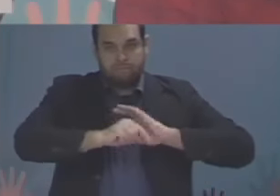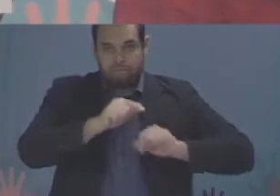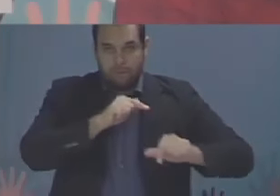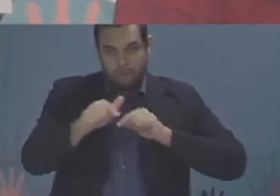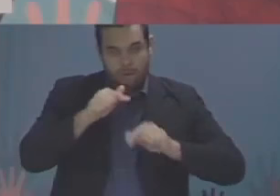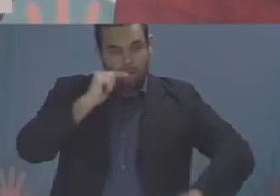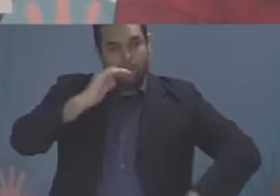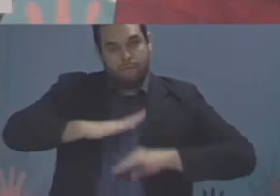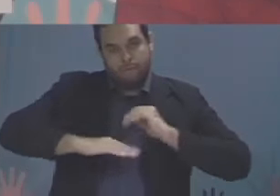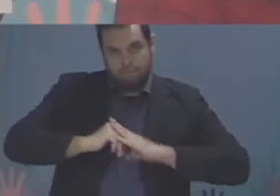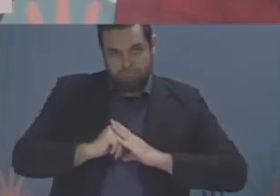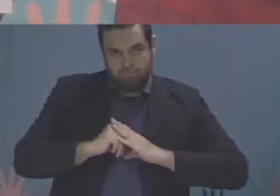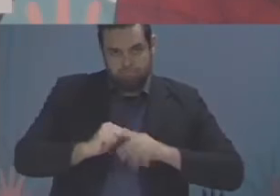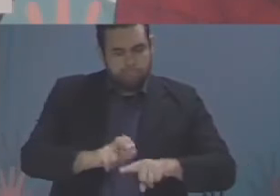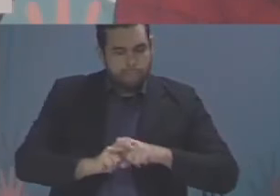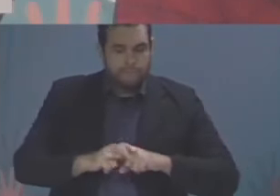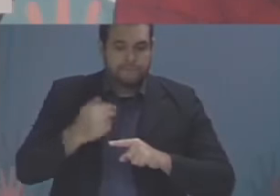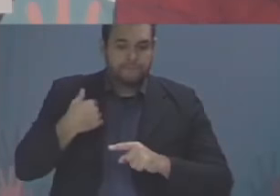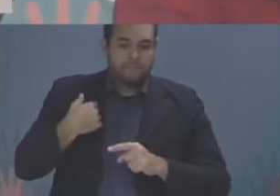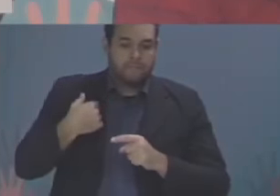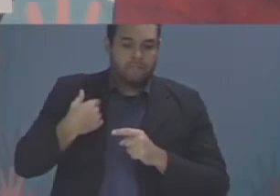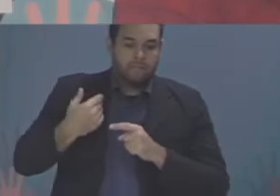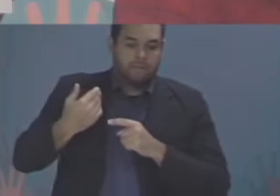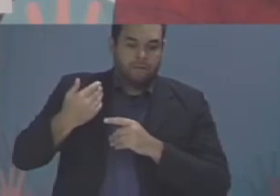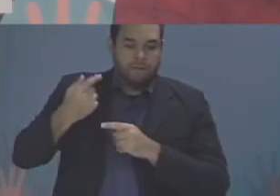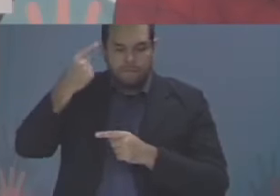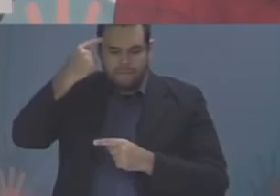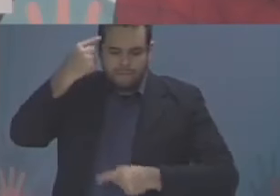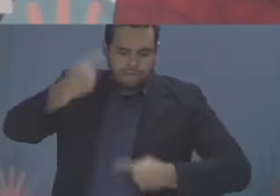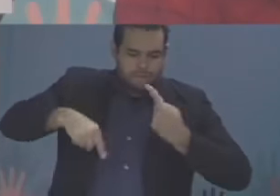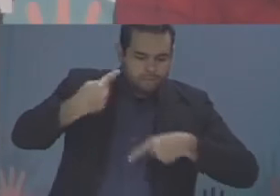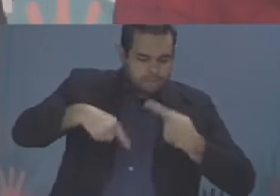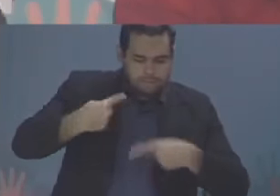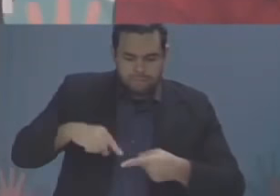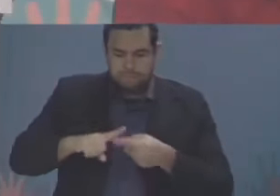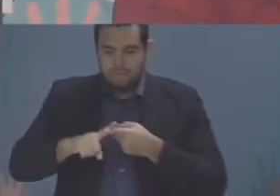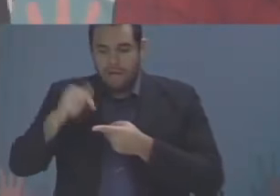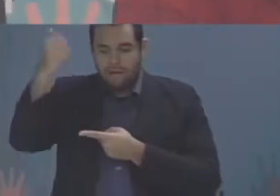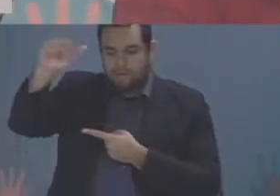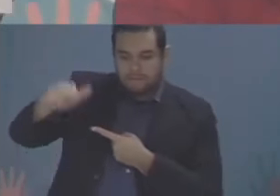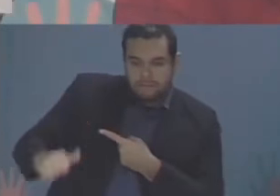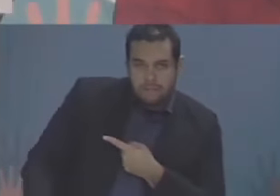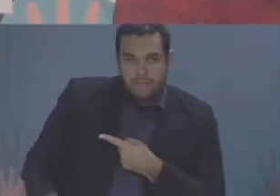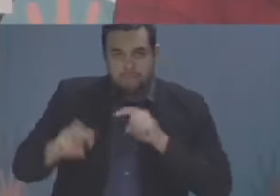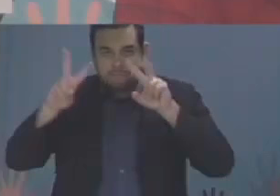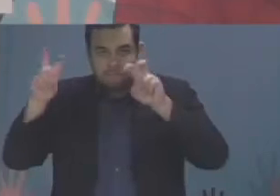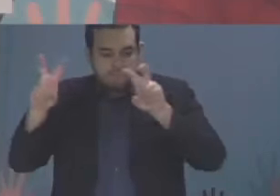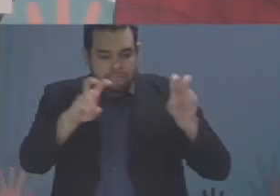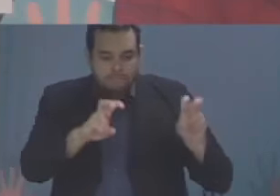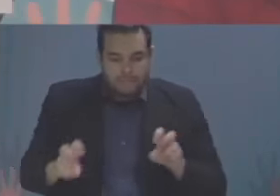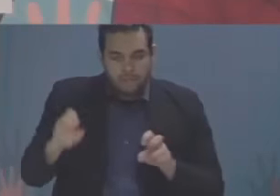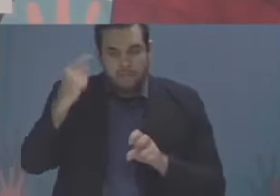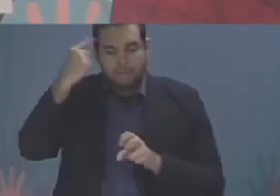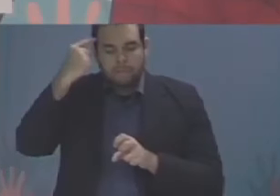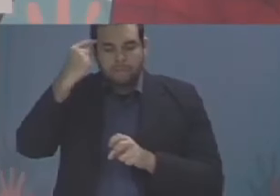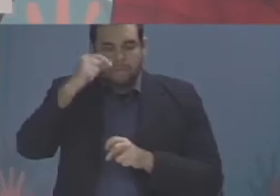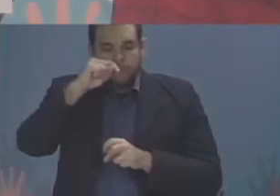exercício profissional. E aí o CREPOP, os anos temáticos e outras formas de construção